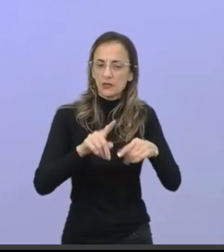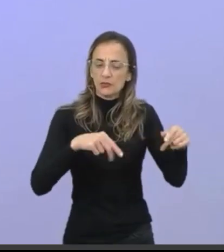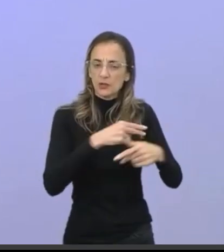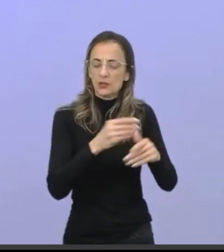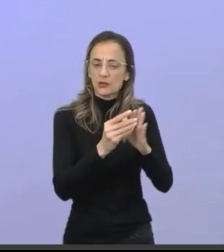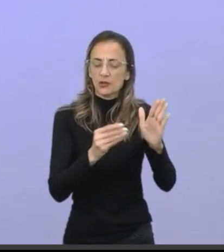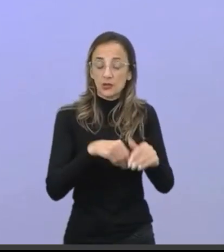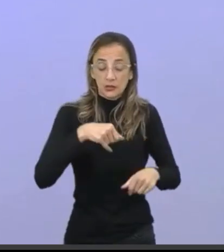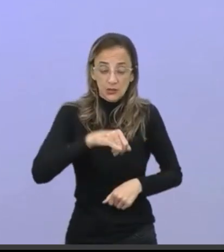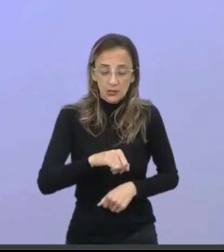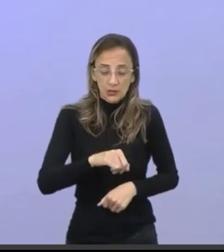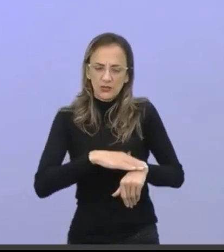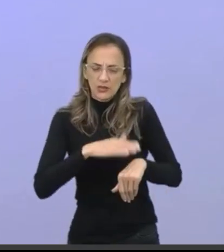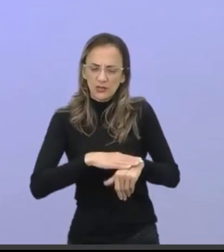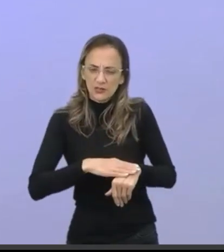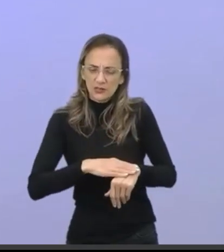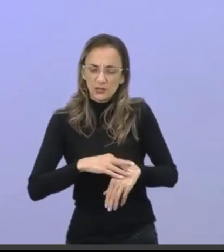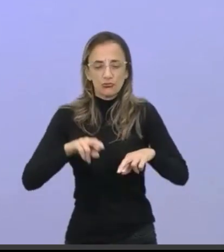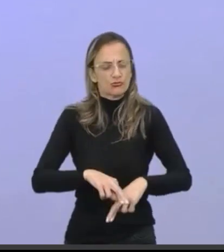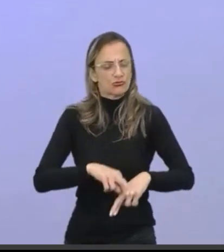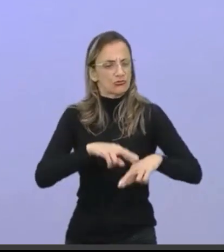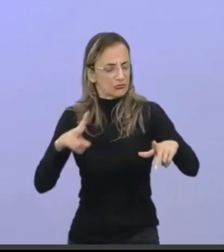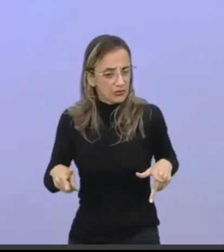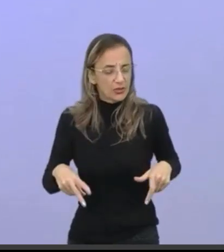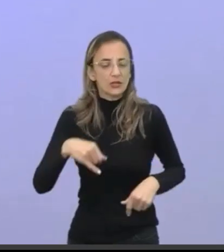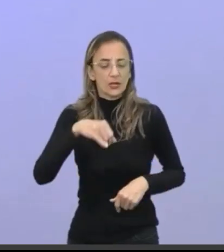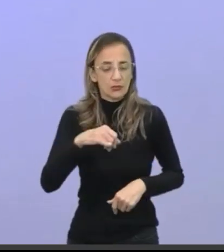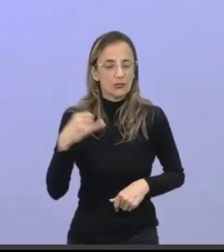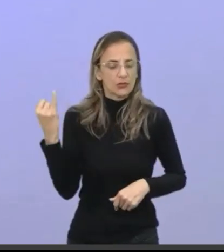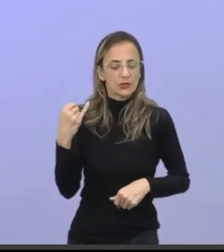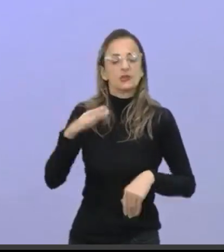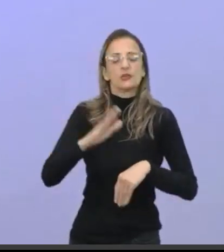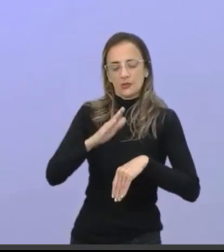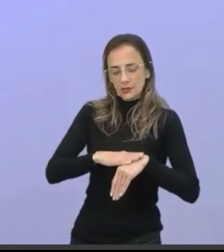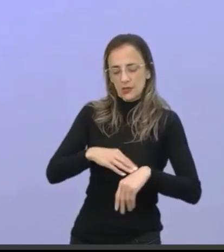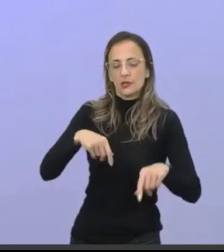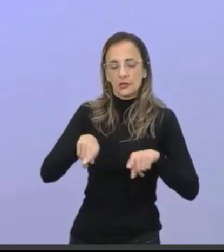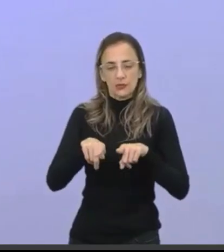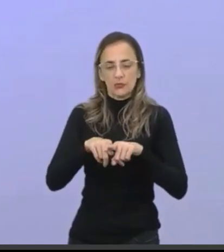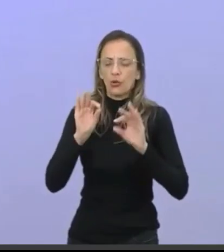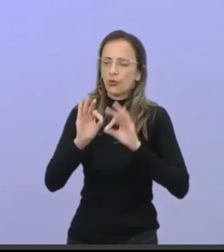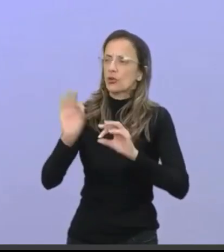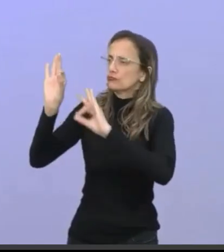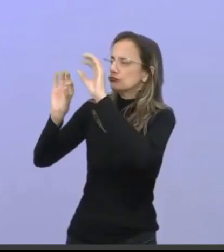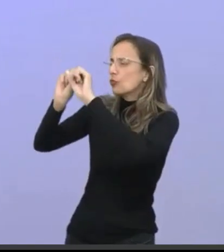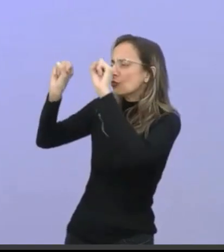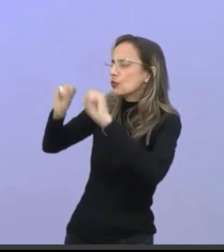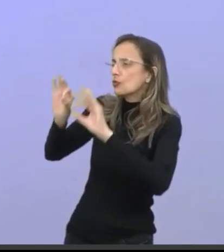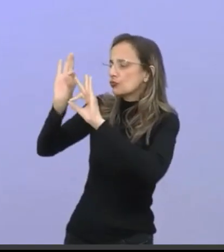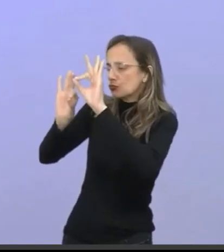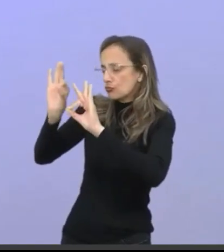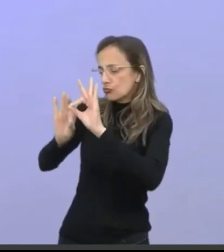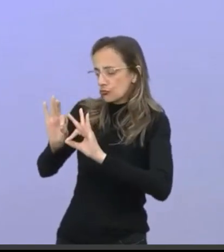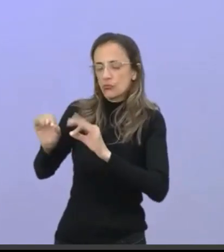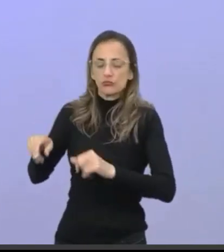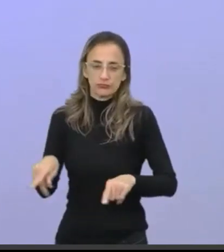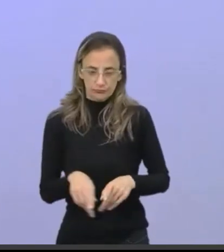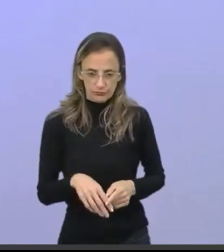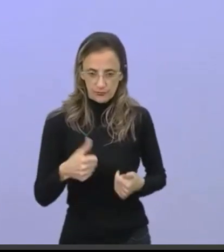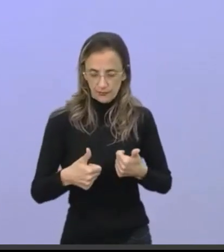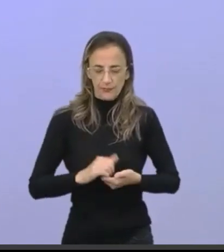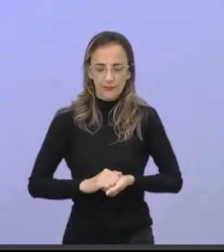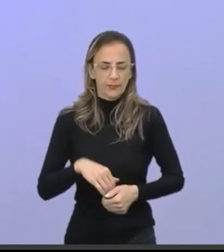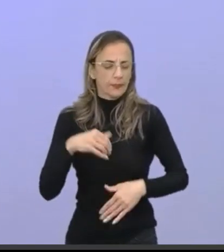adaptação diferente do que está no material digital, será necessário também você fazer os ajustes dos ângulos de acordo com os ajustes diferentes que você fez. Criar um mapa